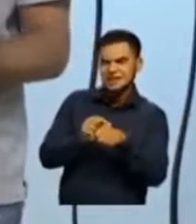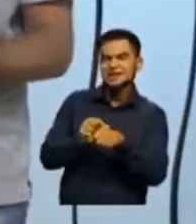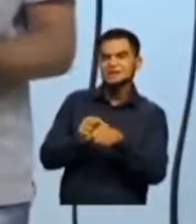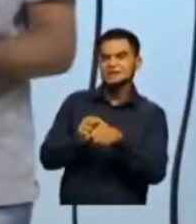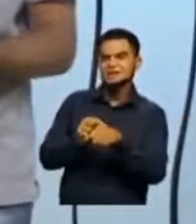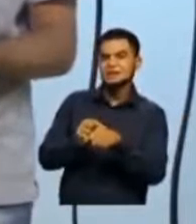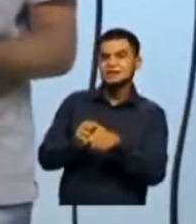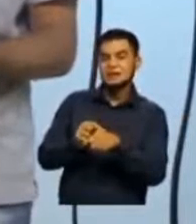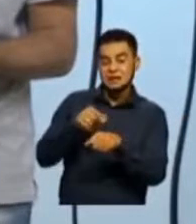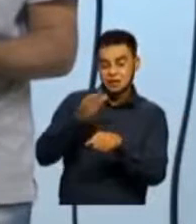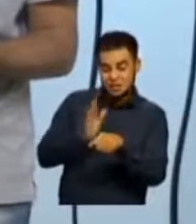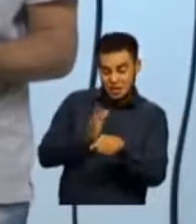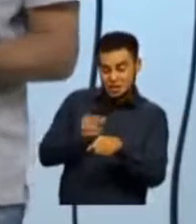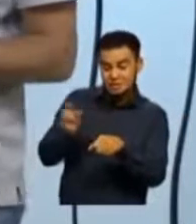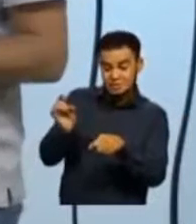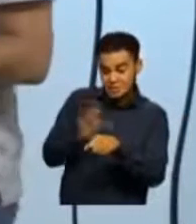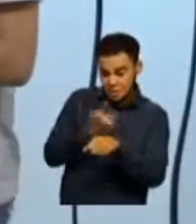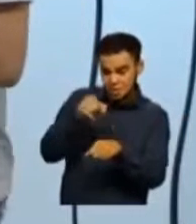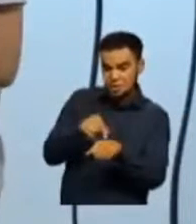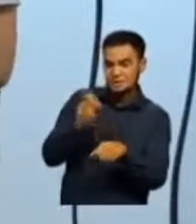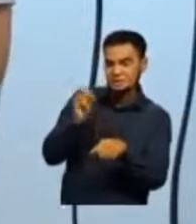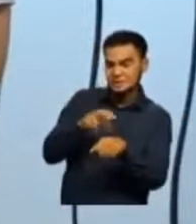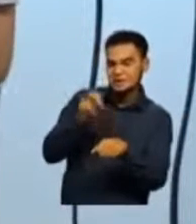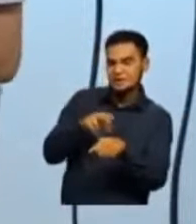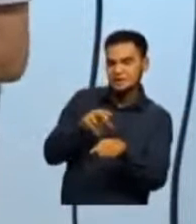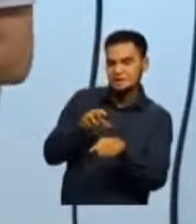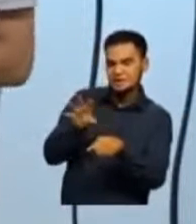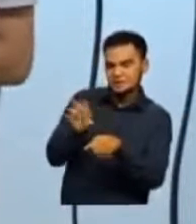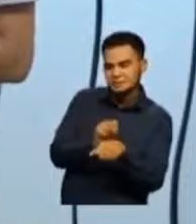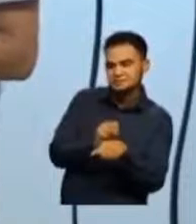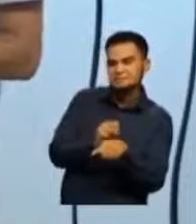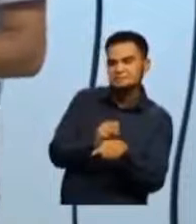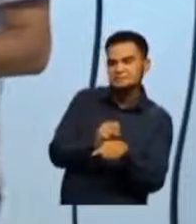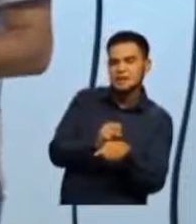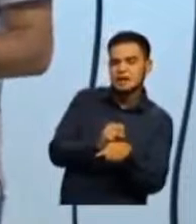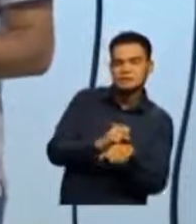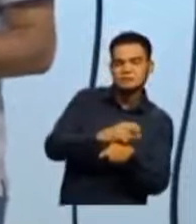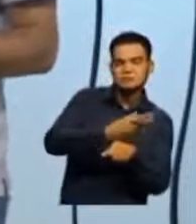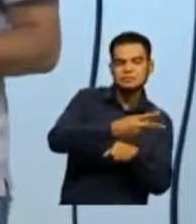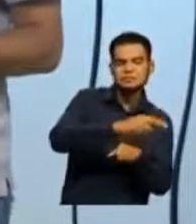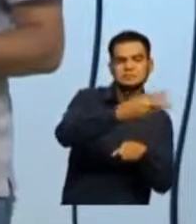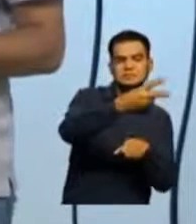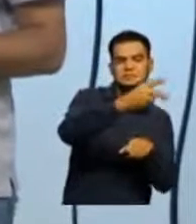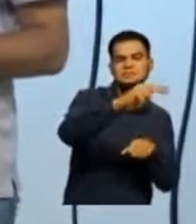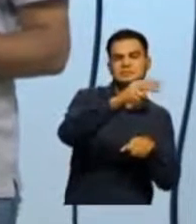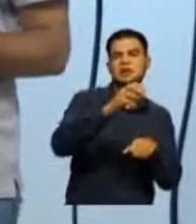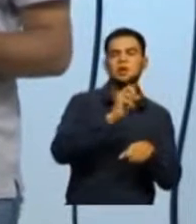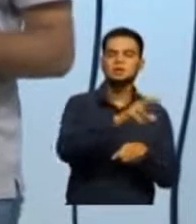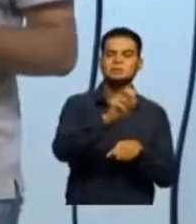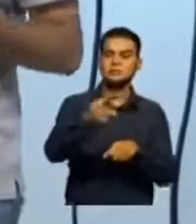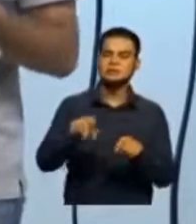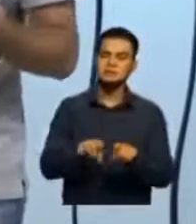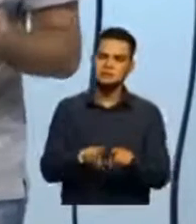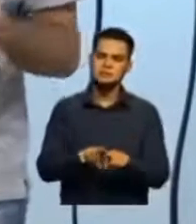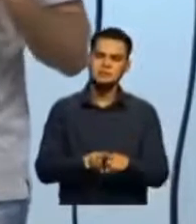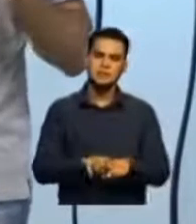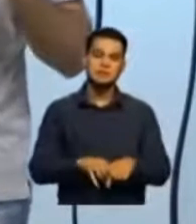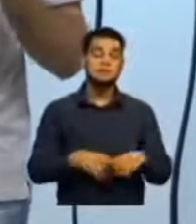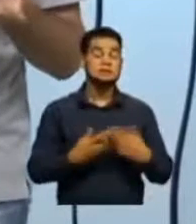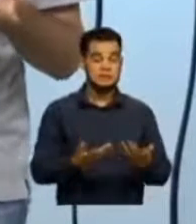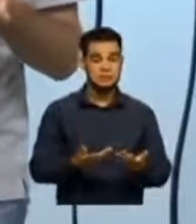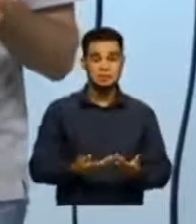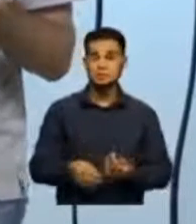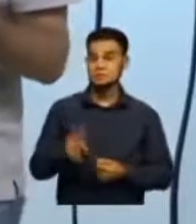essa partícula viral. Tá? Então, são esses dois tipos de ciclo de